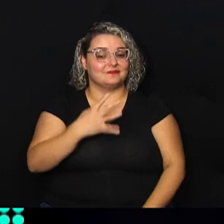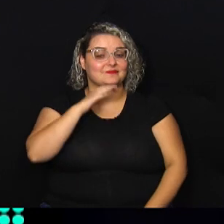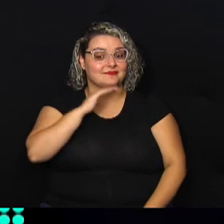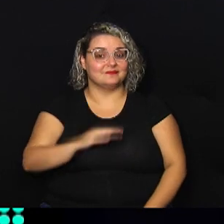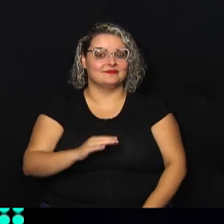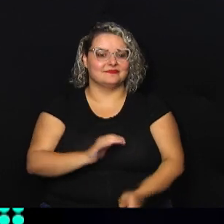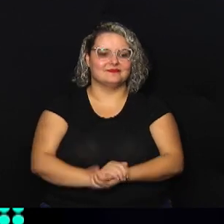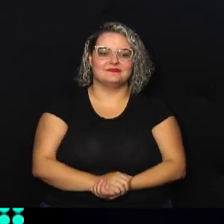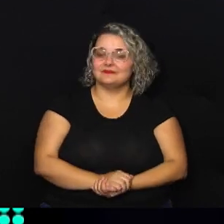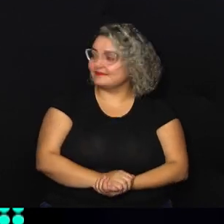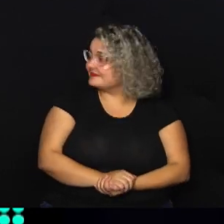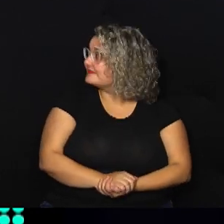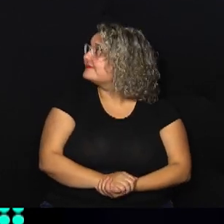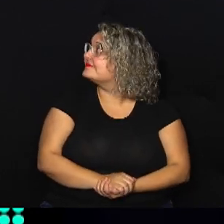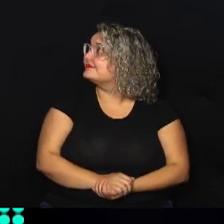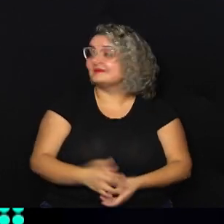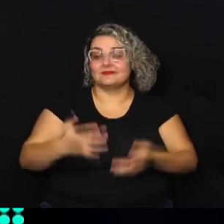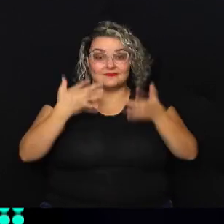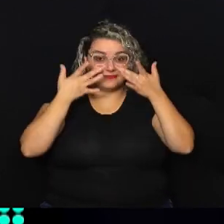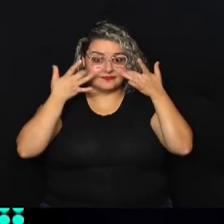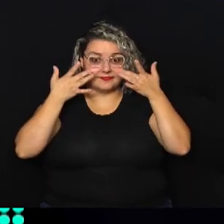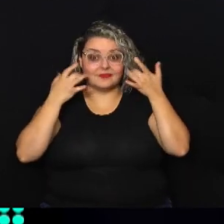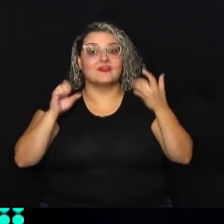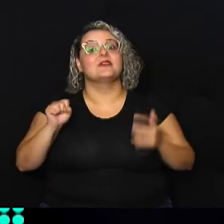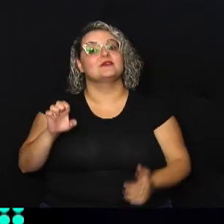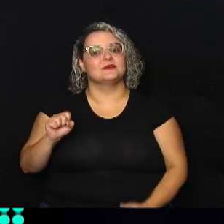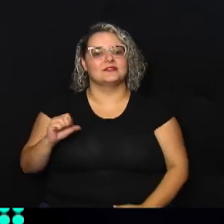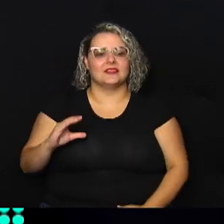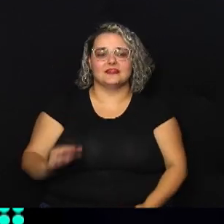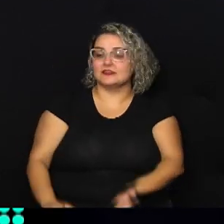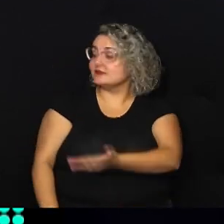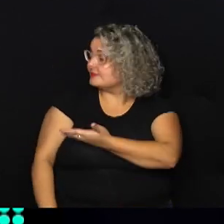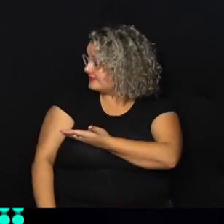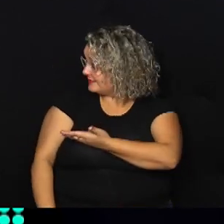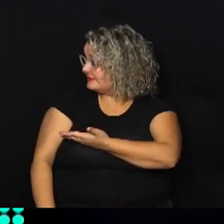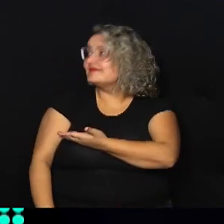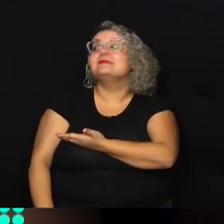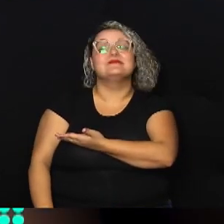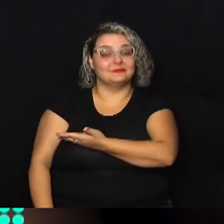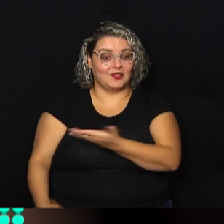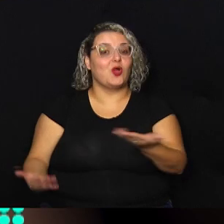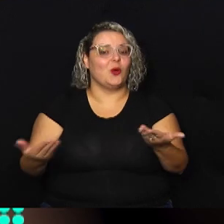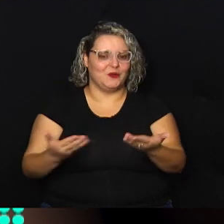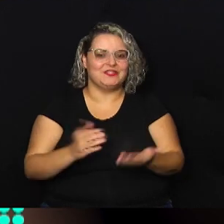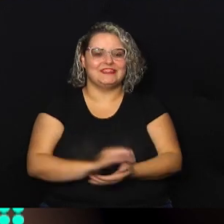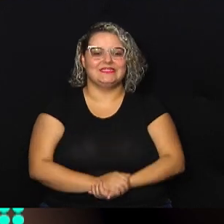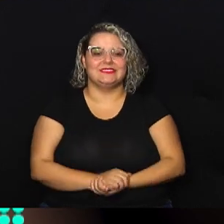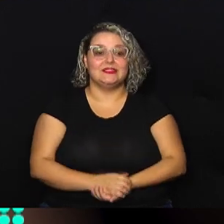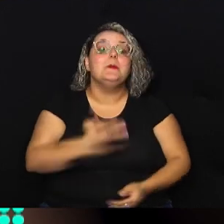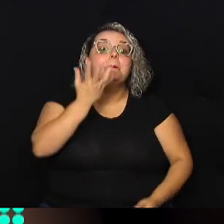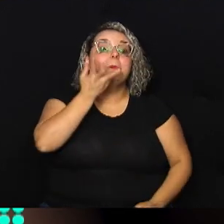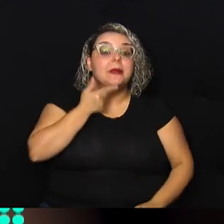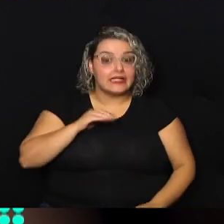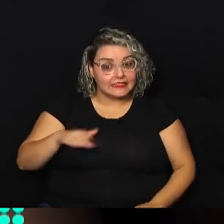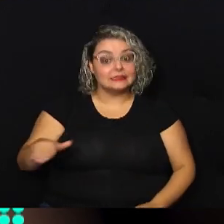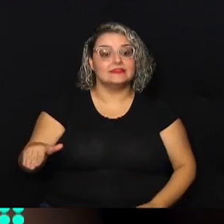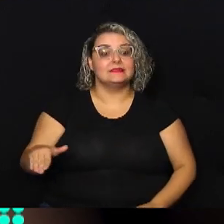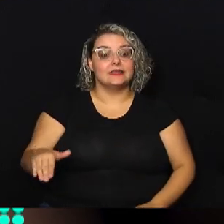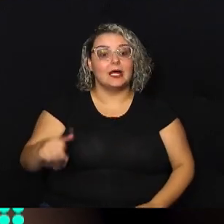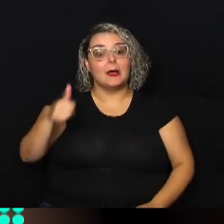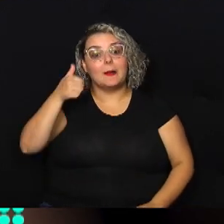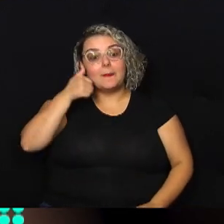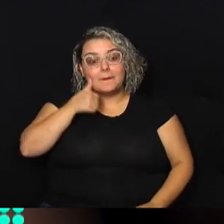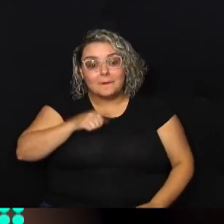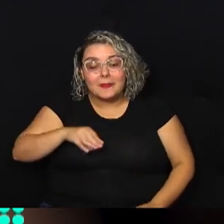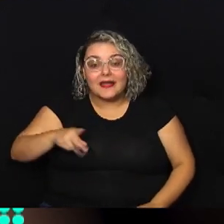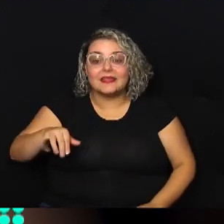tarde. E tem teatro no Sesc, Virgínia, hoje às 8 da noite. Para as crianças, Maria dos Céus,